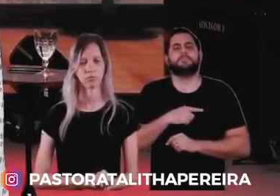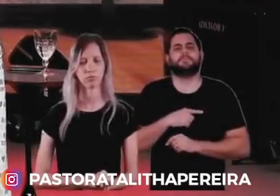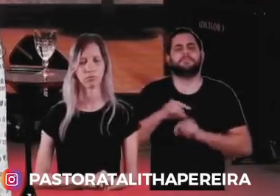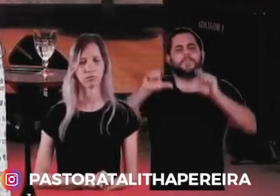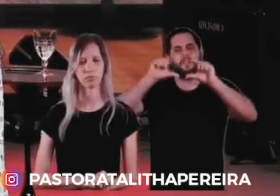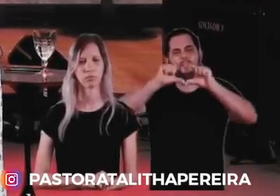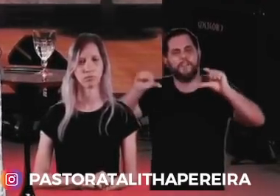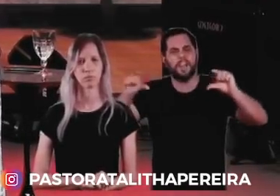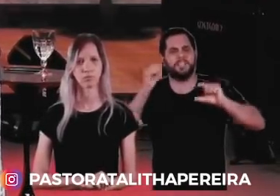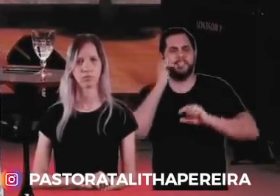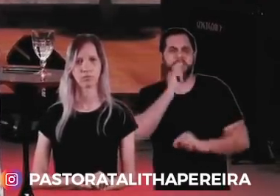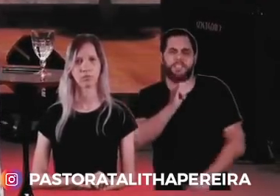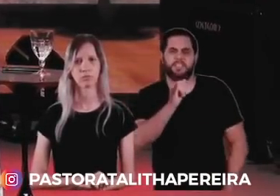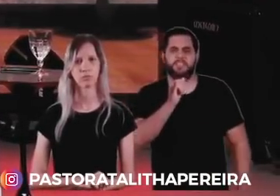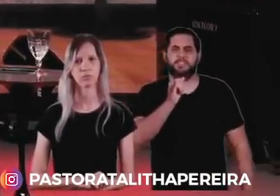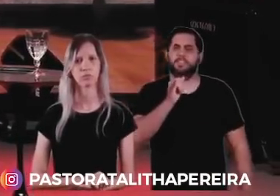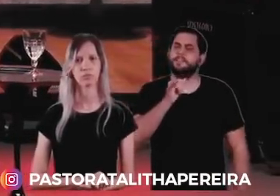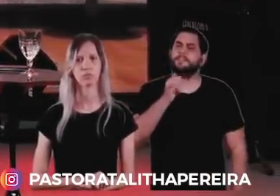Frases que diz assim: olha,